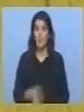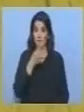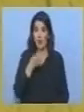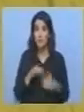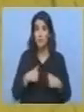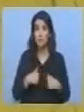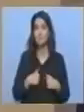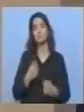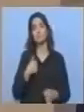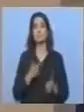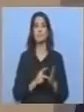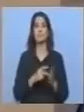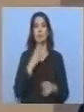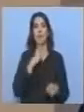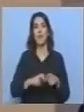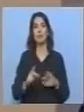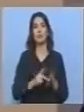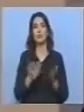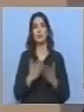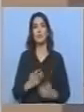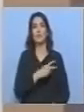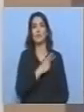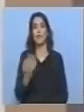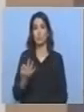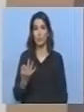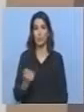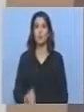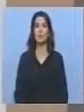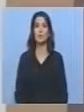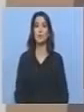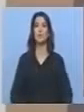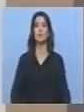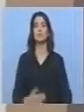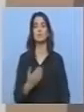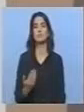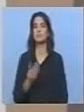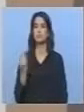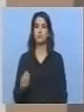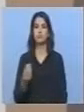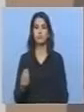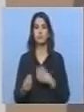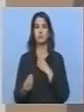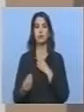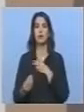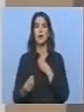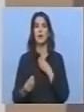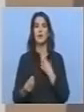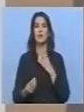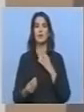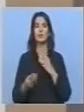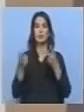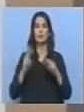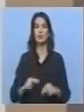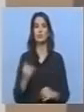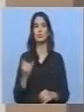Sou engenheiro eletrotécnico, estudei na Universidade do Porto. Desde muito cedo vim para o Instituto Superior Técnico.